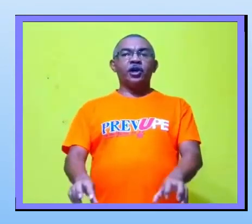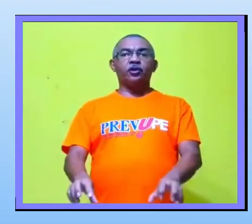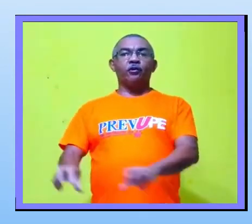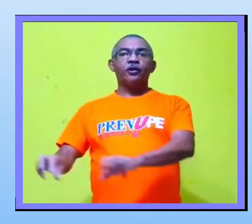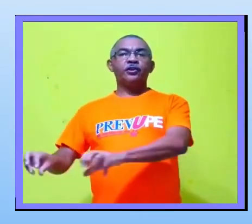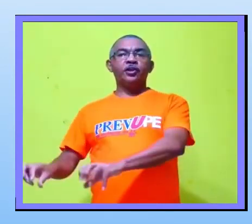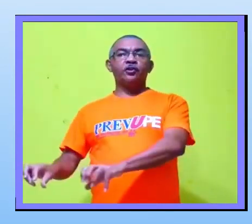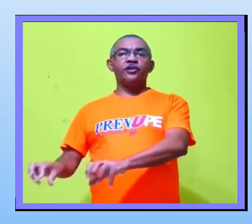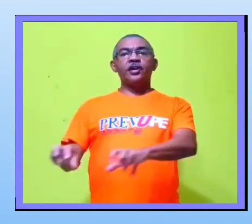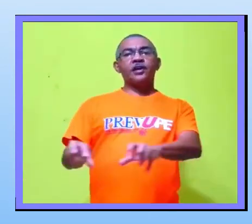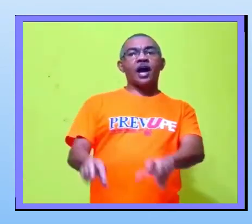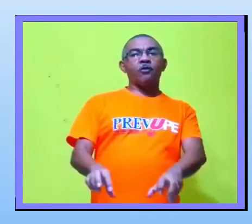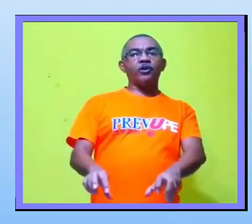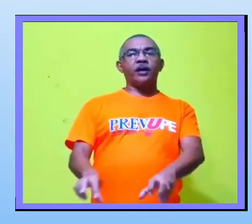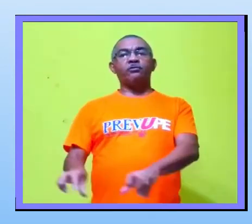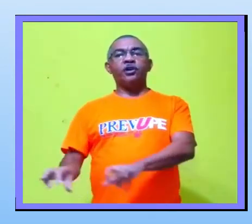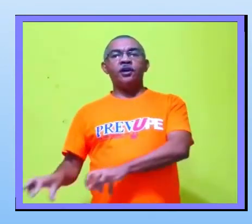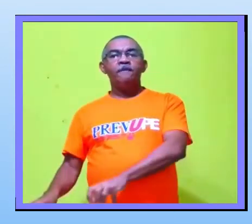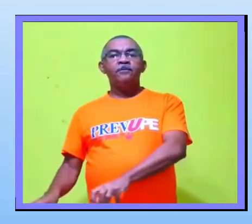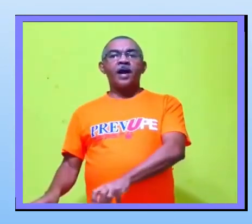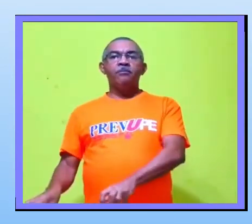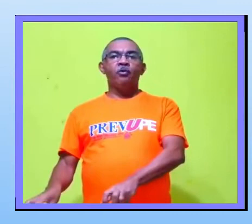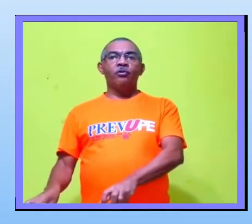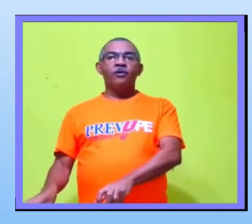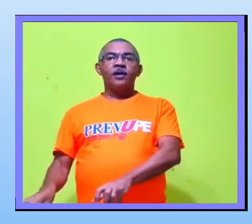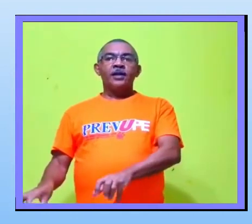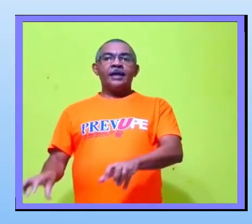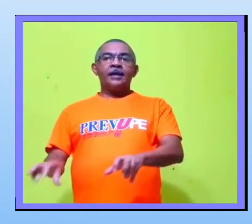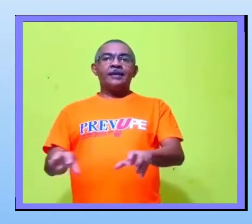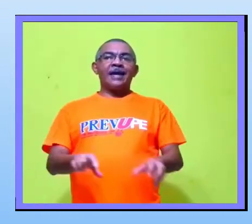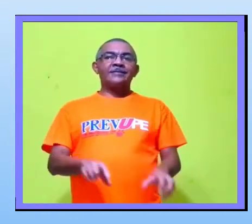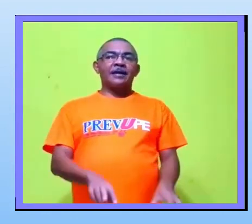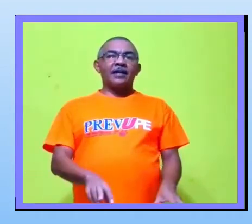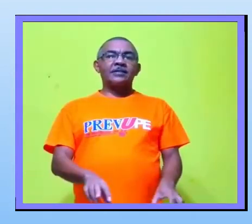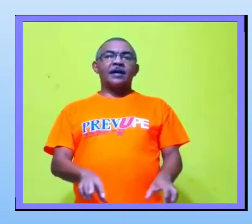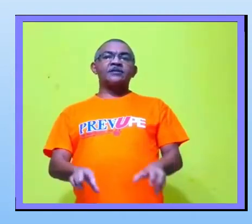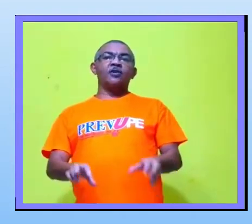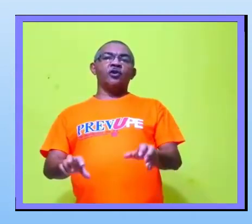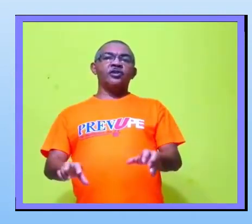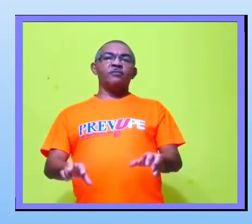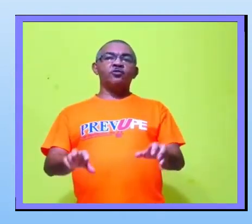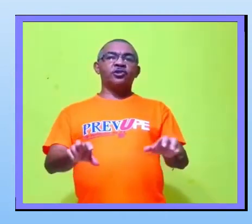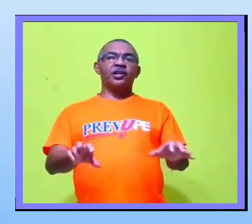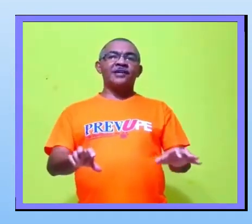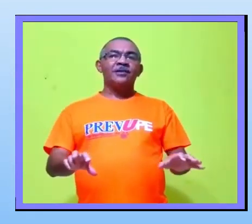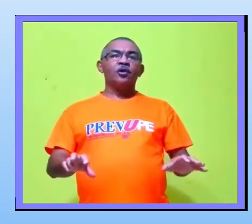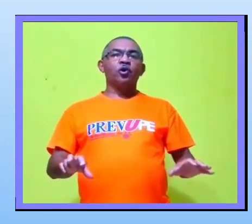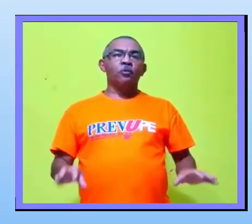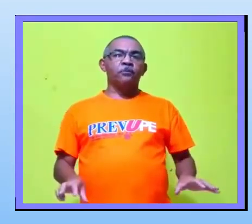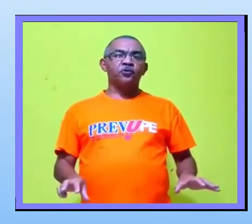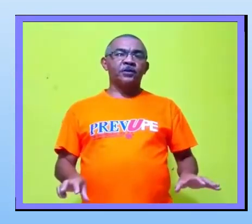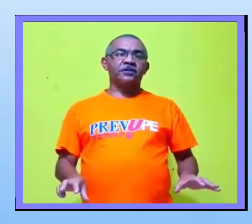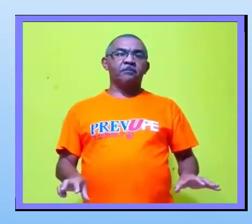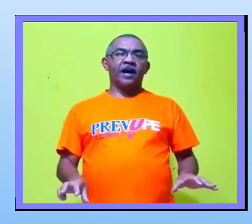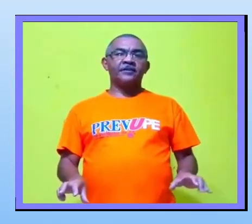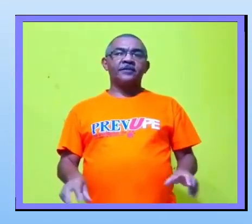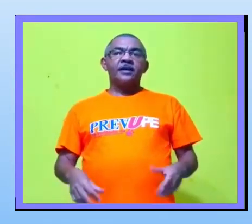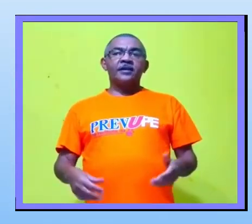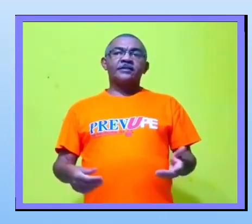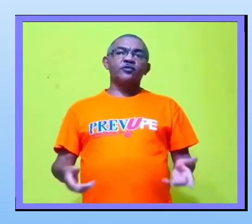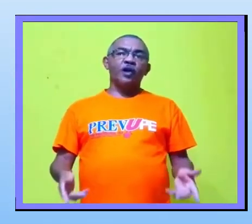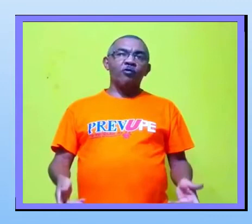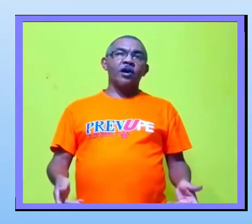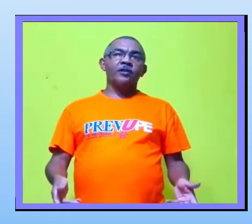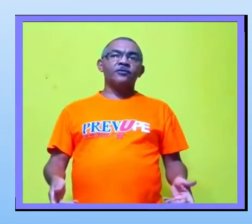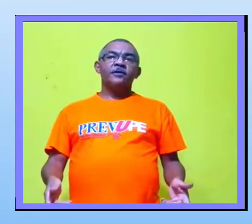dizendo, hidro de hidrogênio, carboneto de carbono. E nessa classificação nós temos os 3 grupos principais,